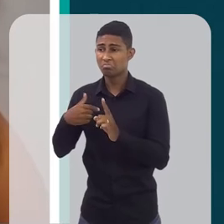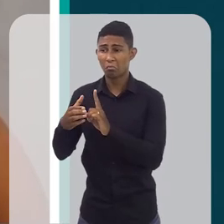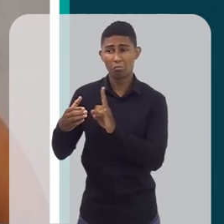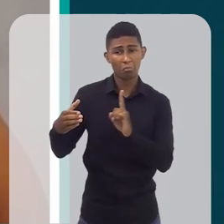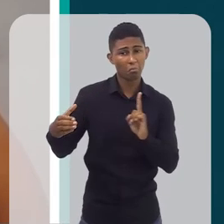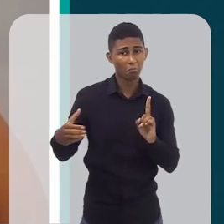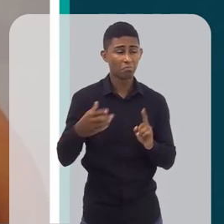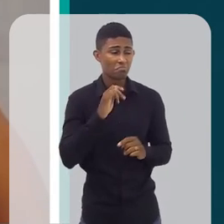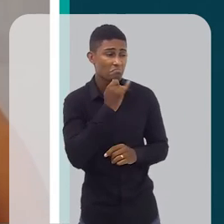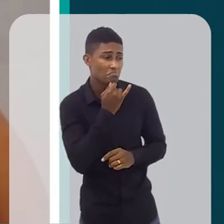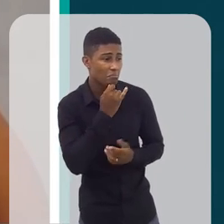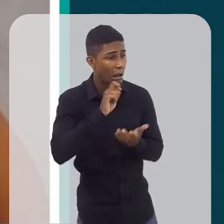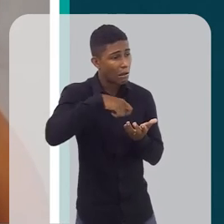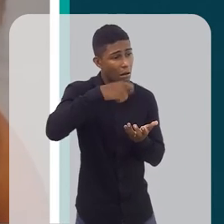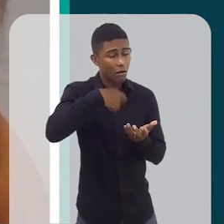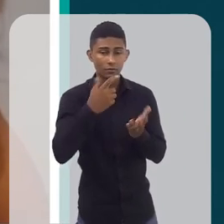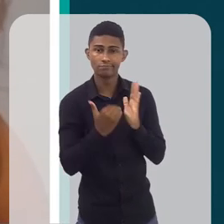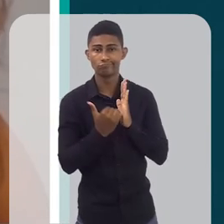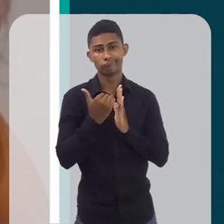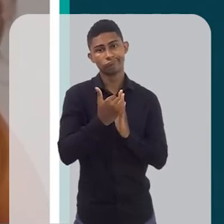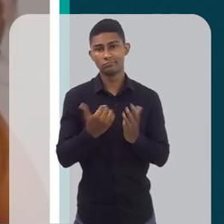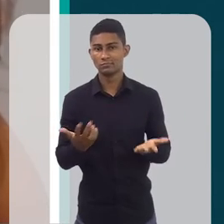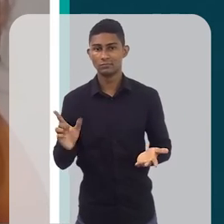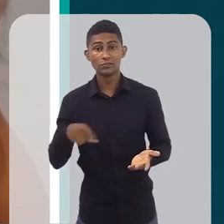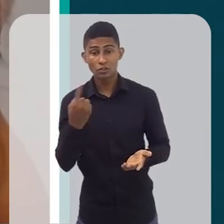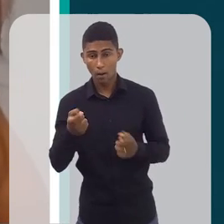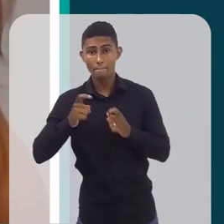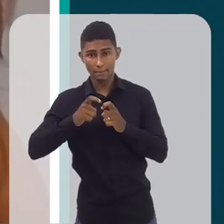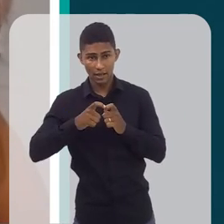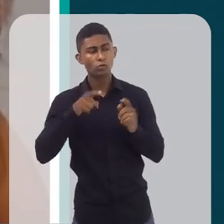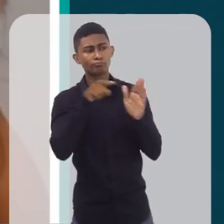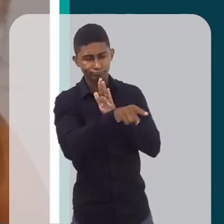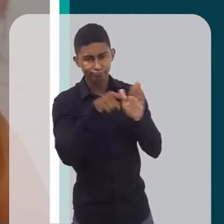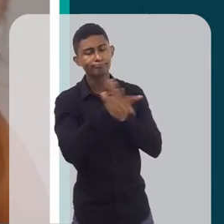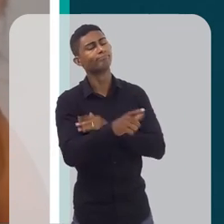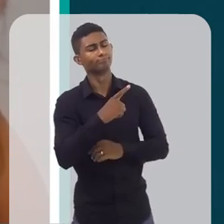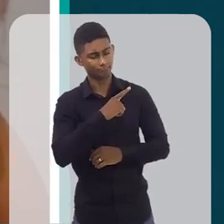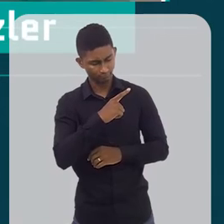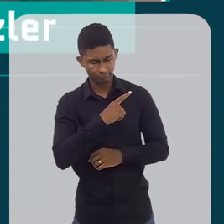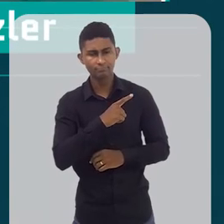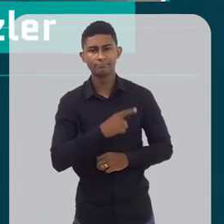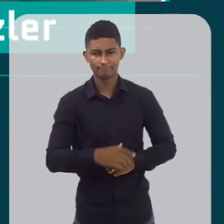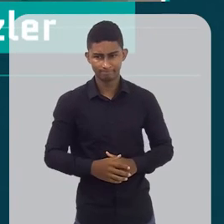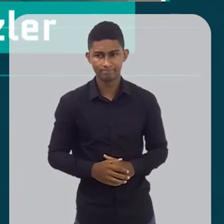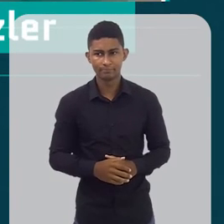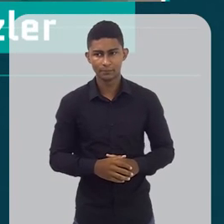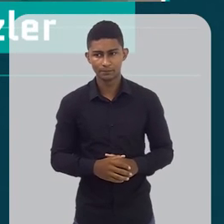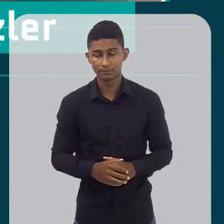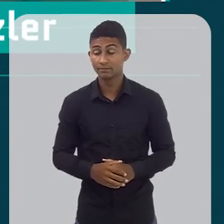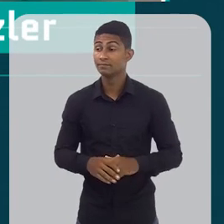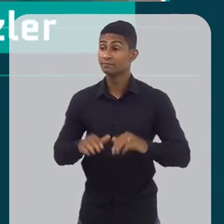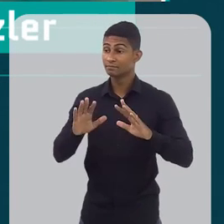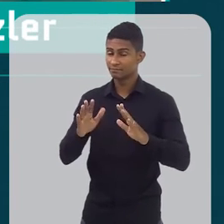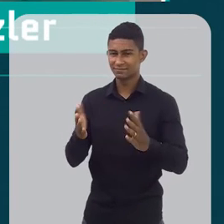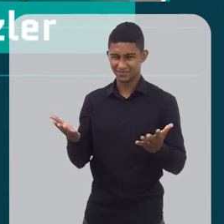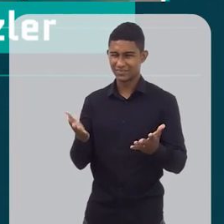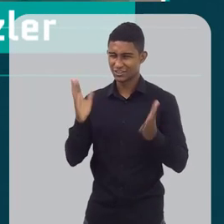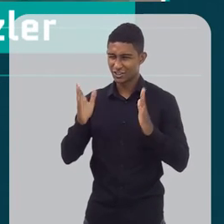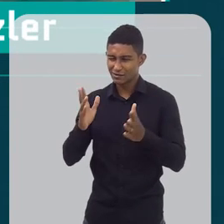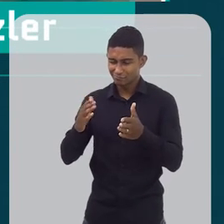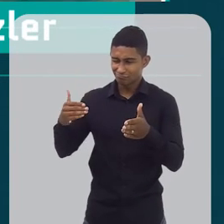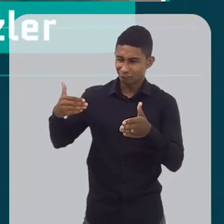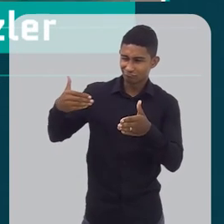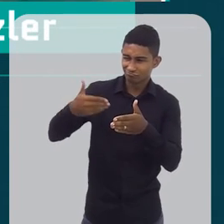amigos. Isso realmente é uma coisa que a gente busca muito em cada criança, sim. Agora, doutora, para a